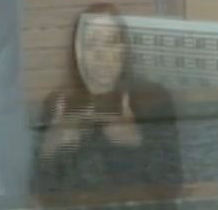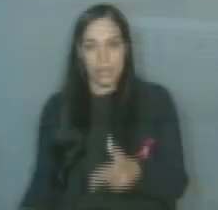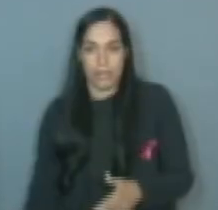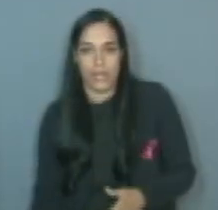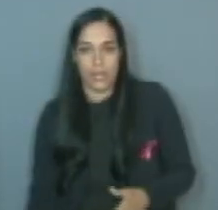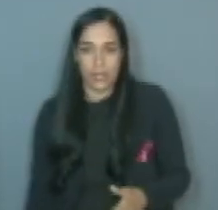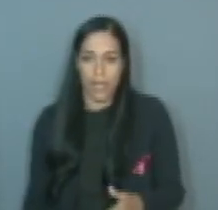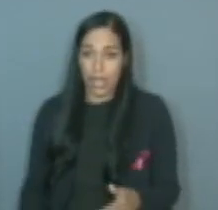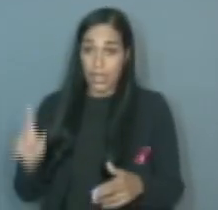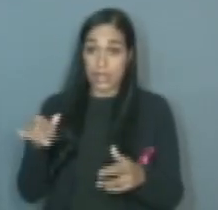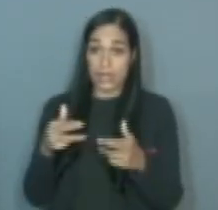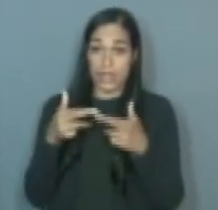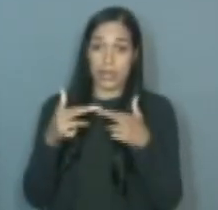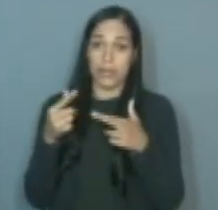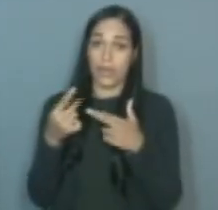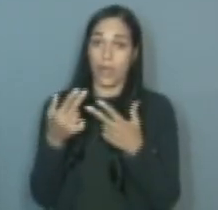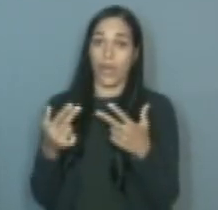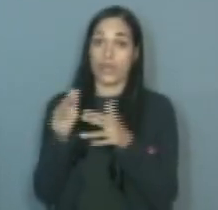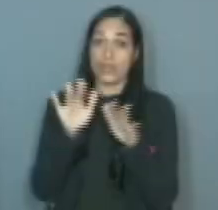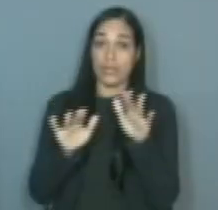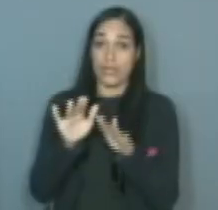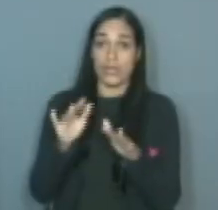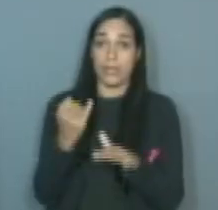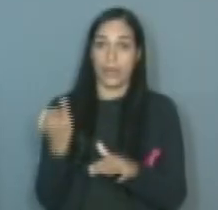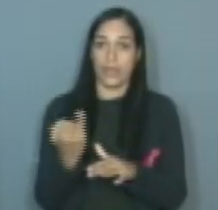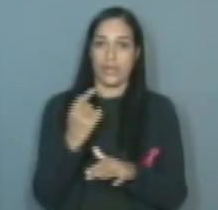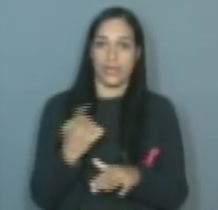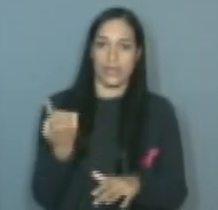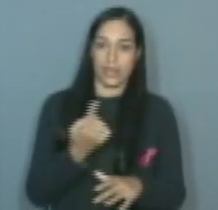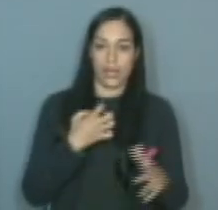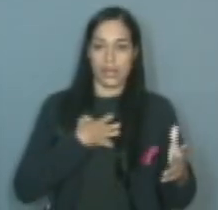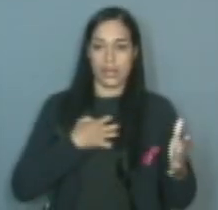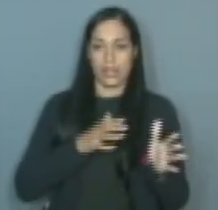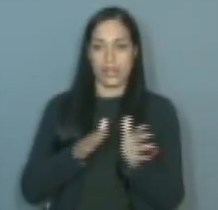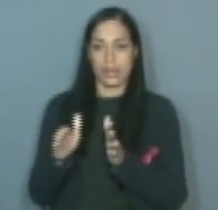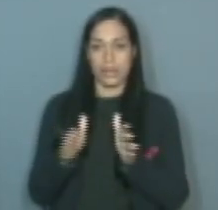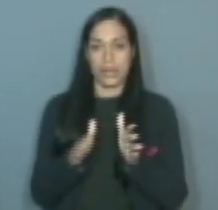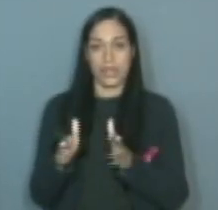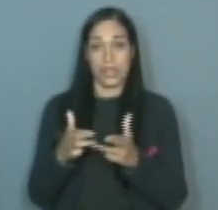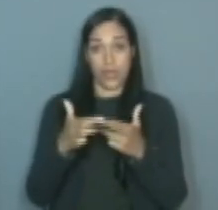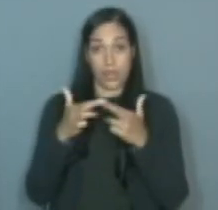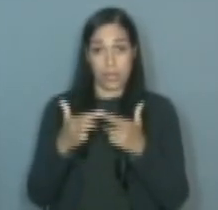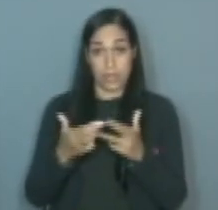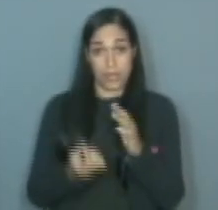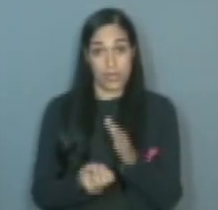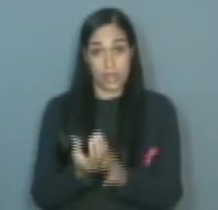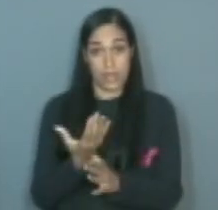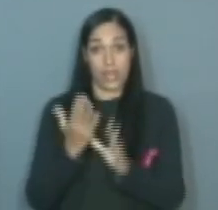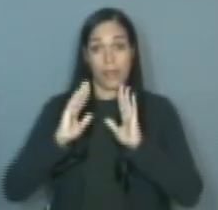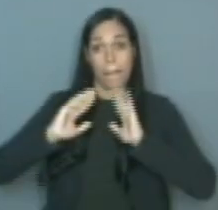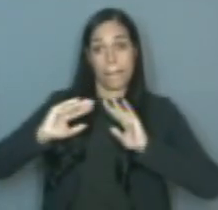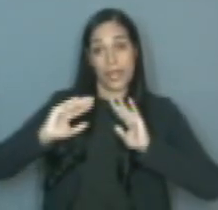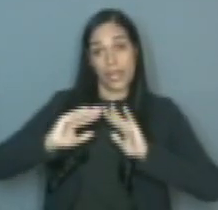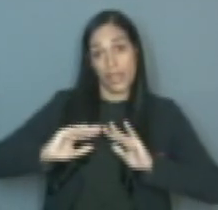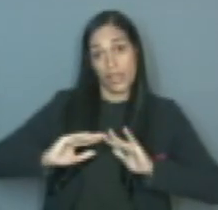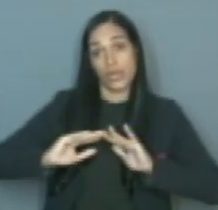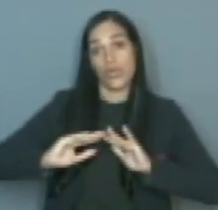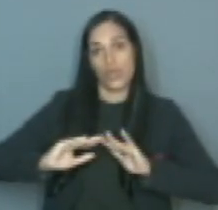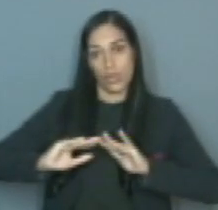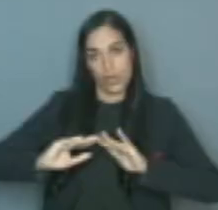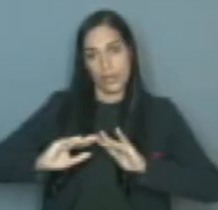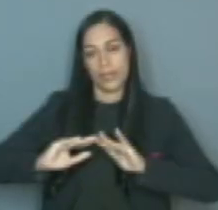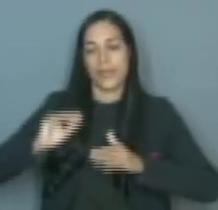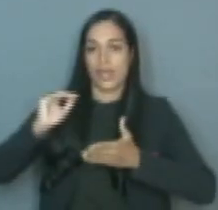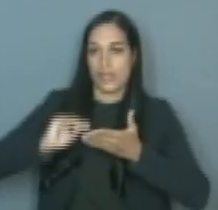muito importante para a gente, que é acessibilidade. É um requerimento que foi criado pedindo indicação, dirigindo a